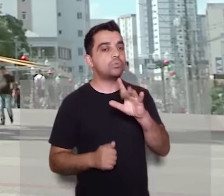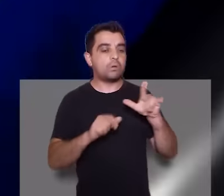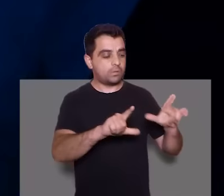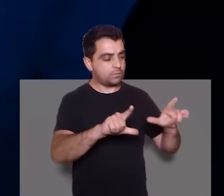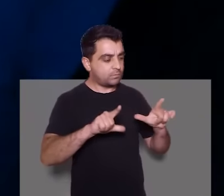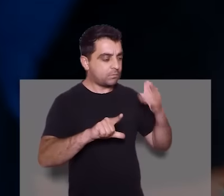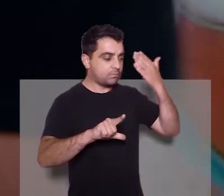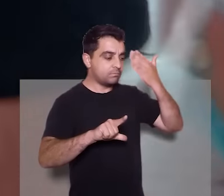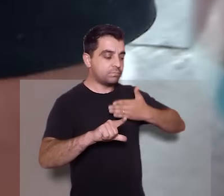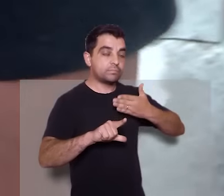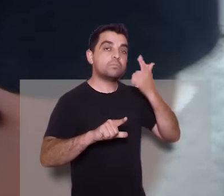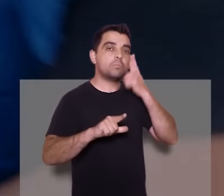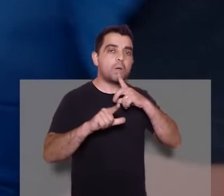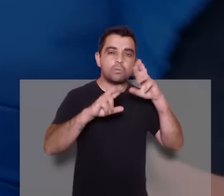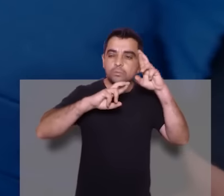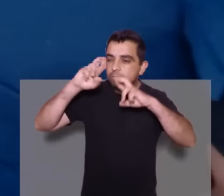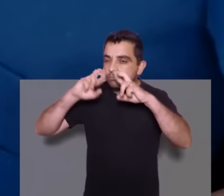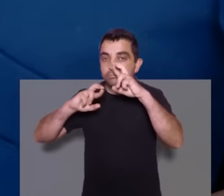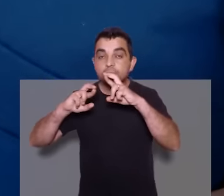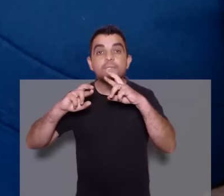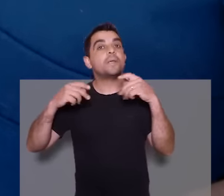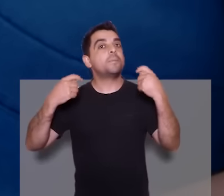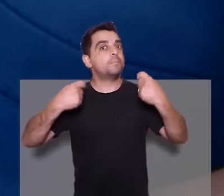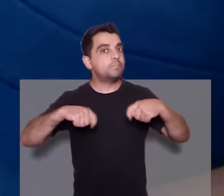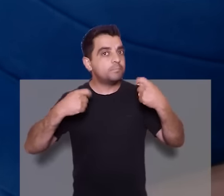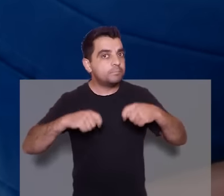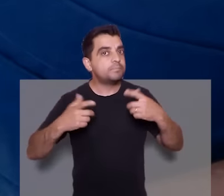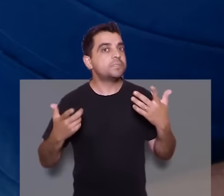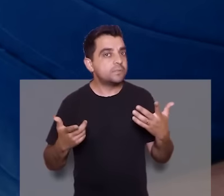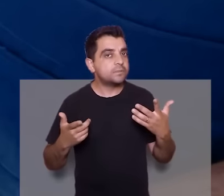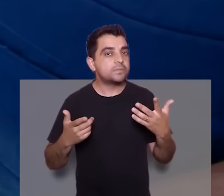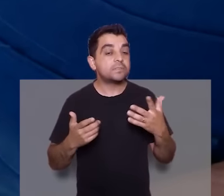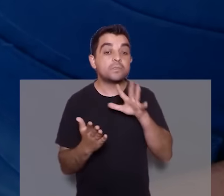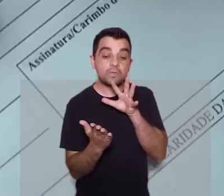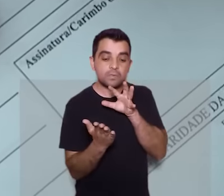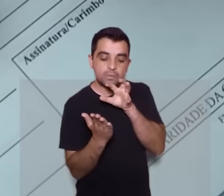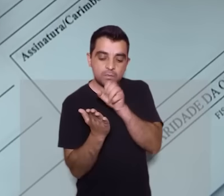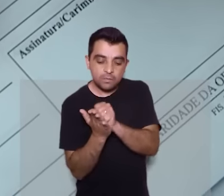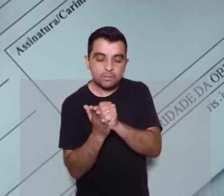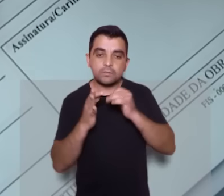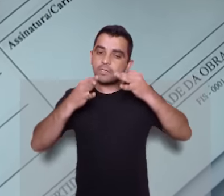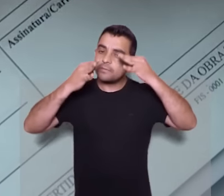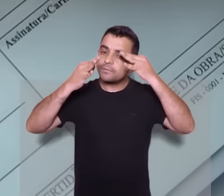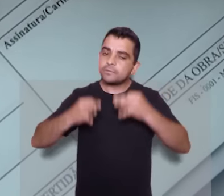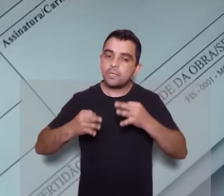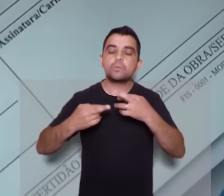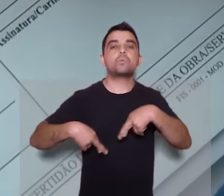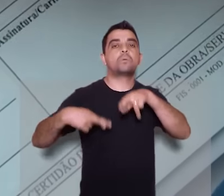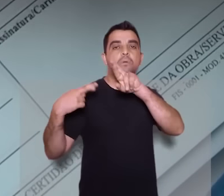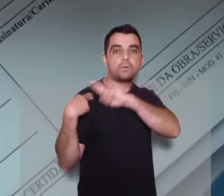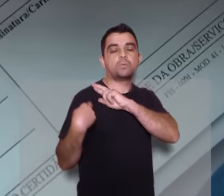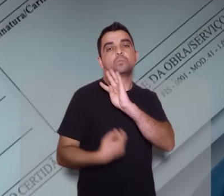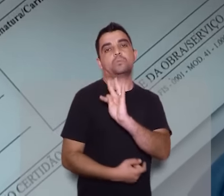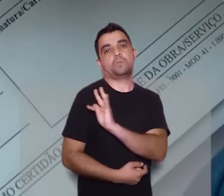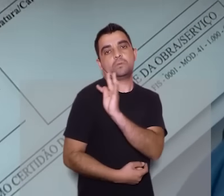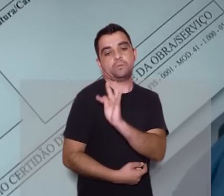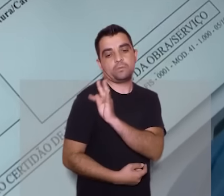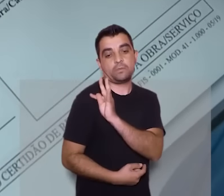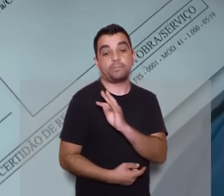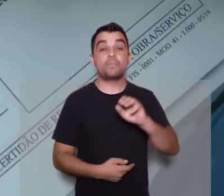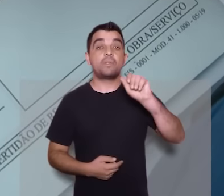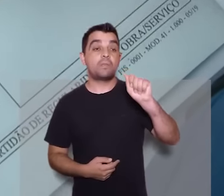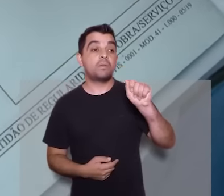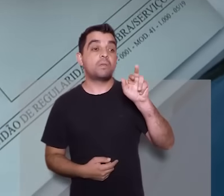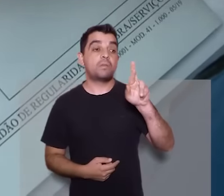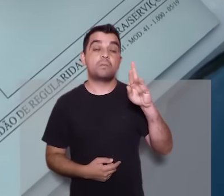possível. Não basta apenas ser habilitado e capacitado para exercer a atividade. É premissa básica registrar a devida anotação